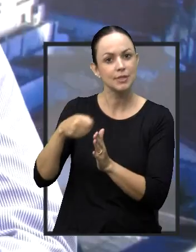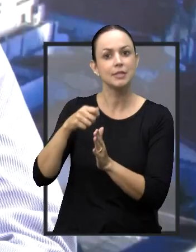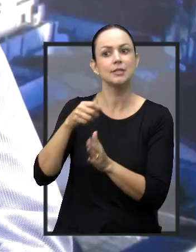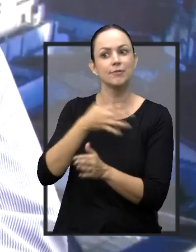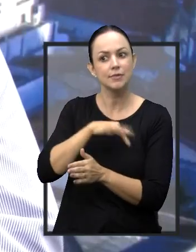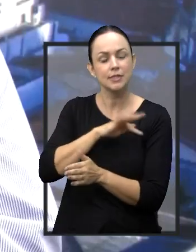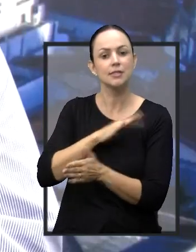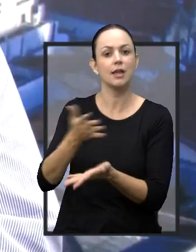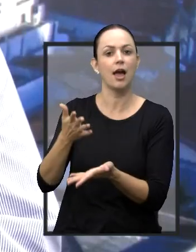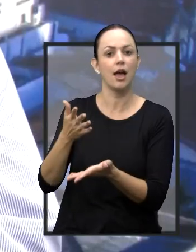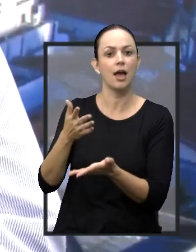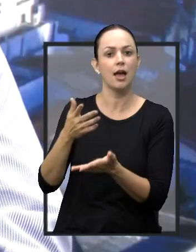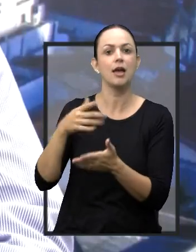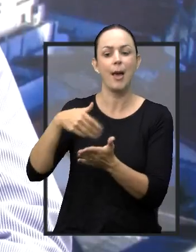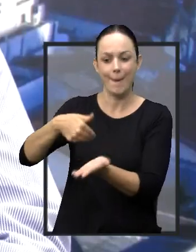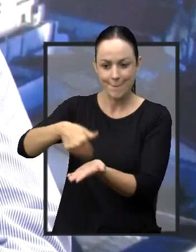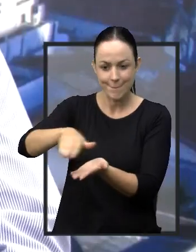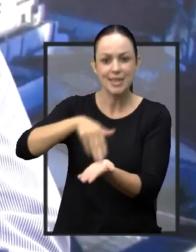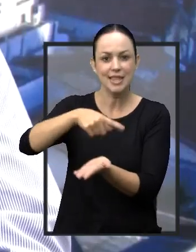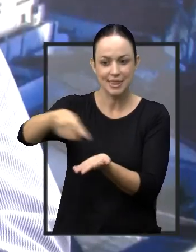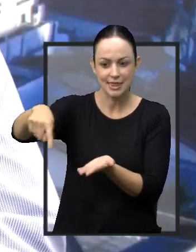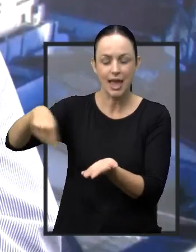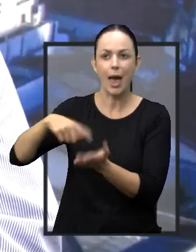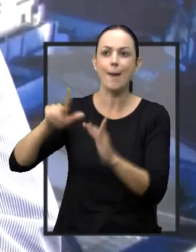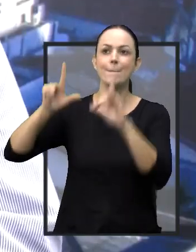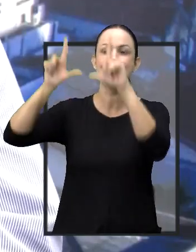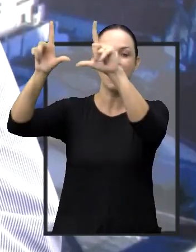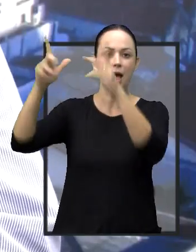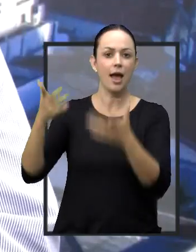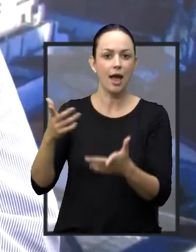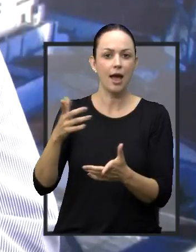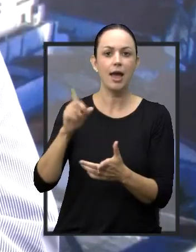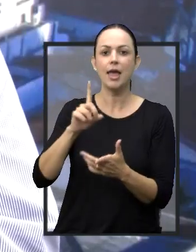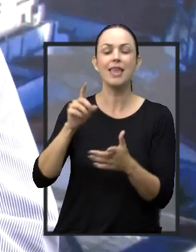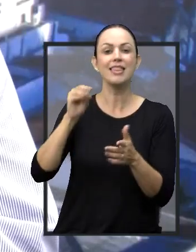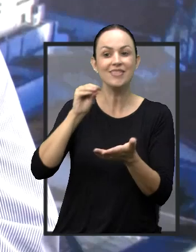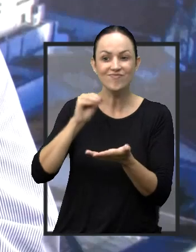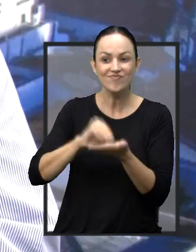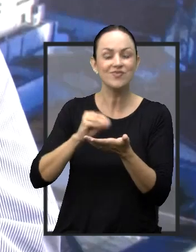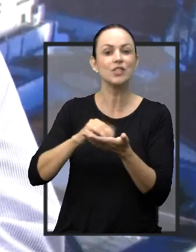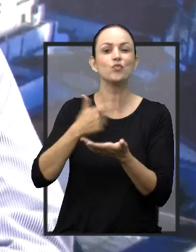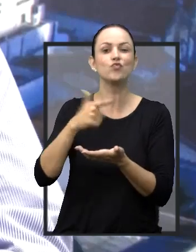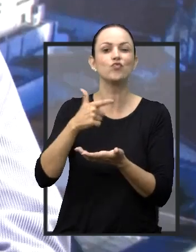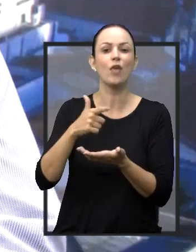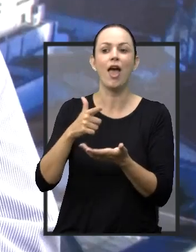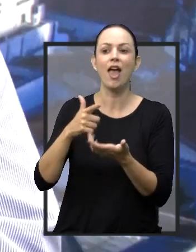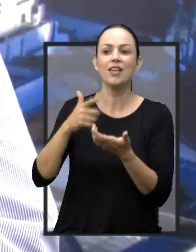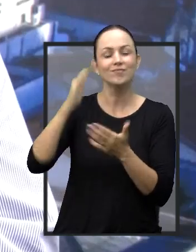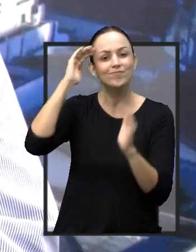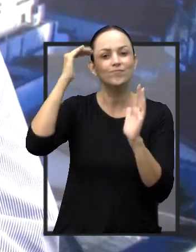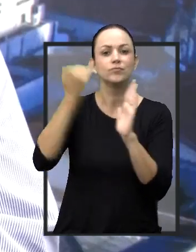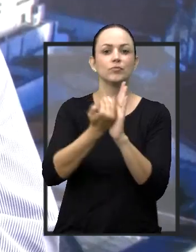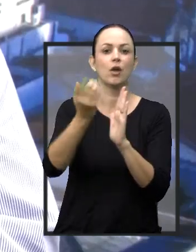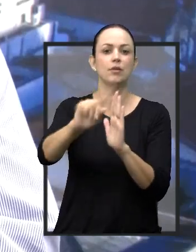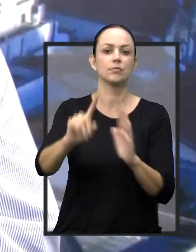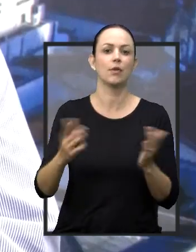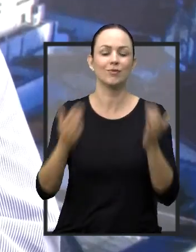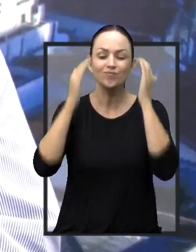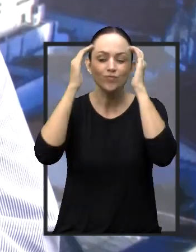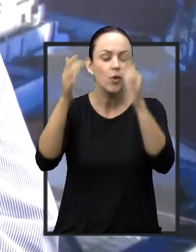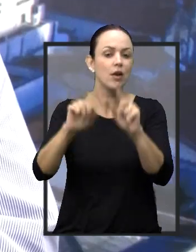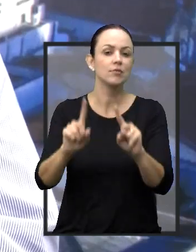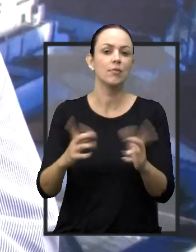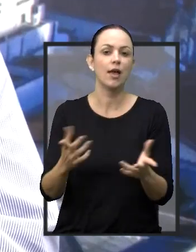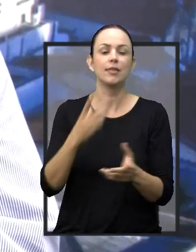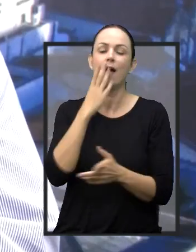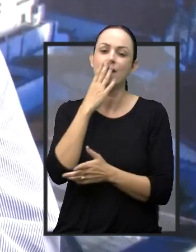colocar lá a pintura, colocar a placa e isso não funcionar na prática. Mas é nesse contexto, também atendo uma demanda do pessoal